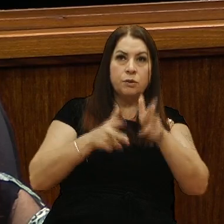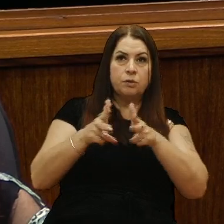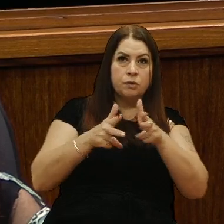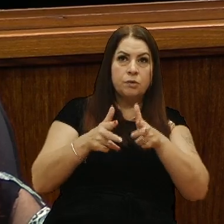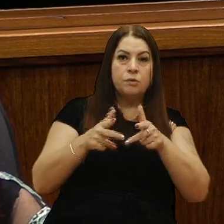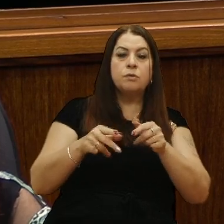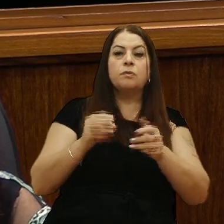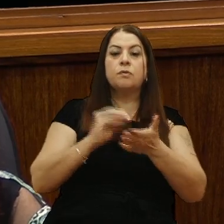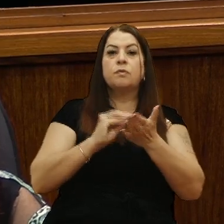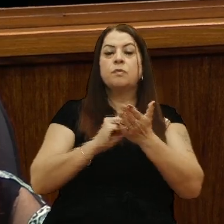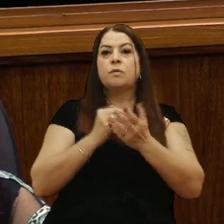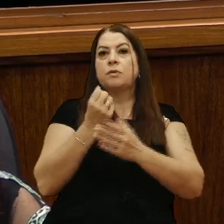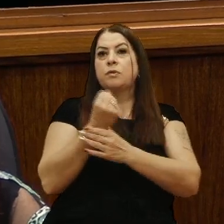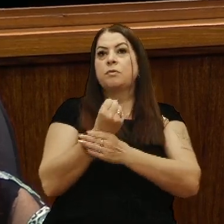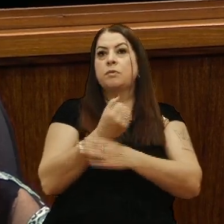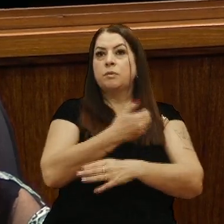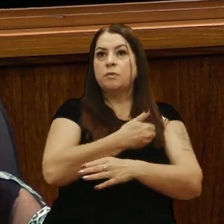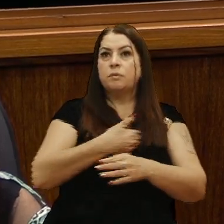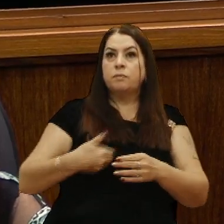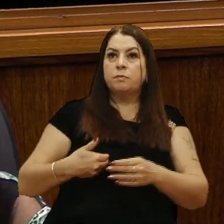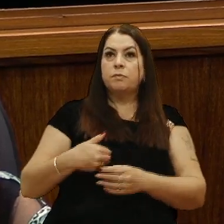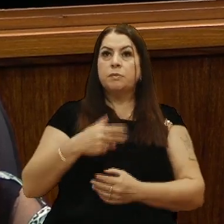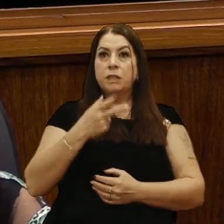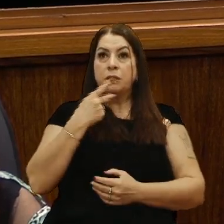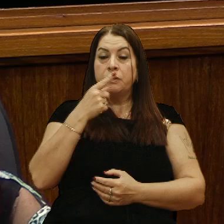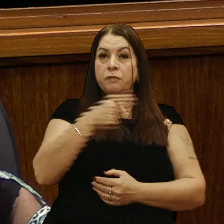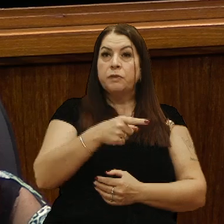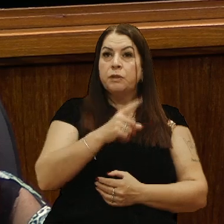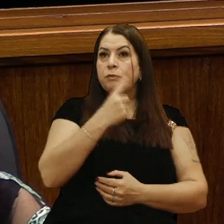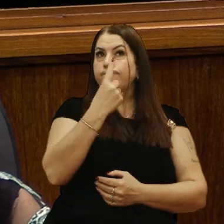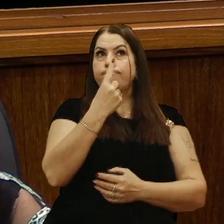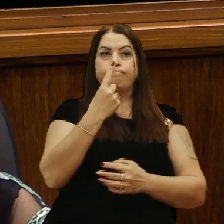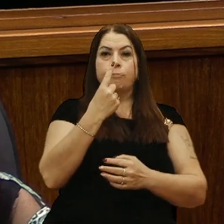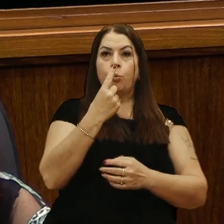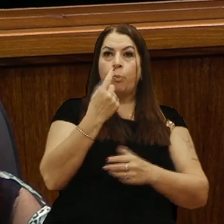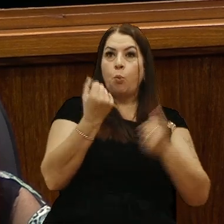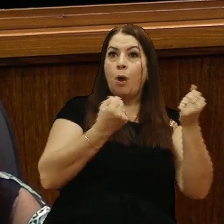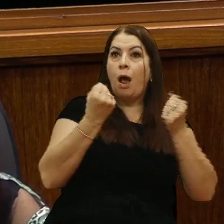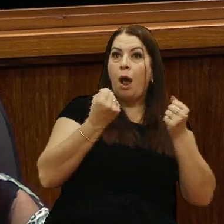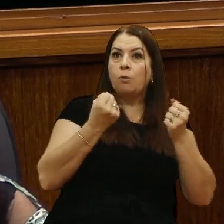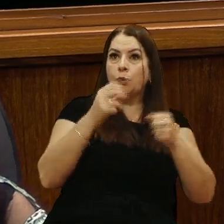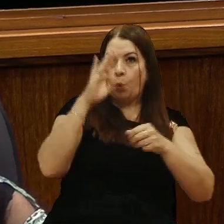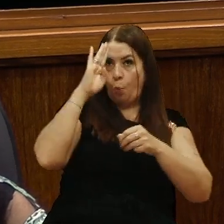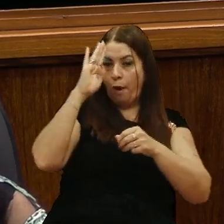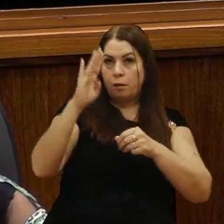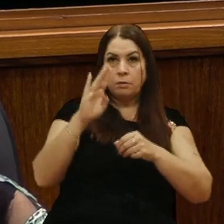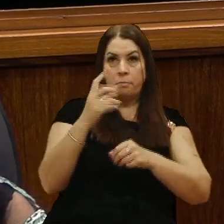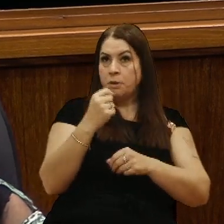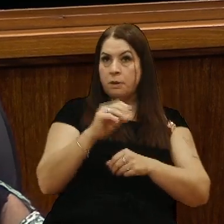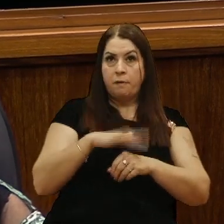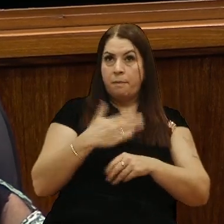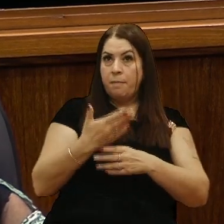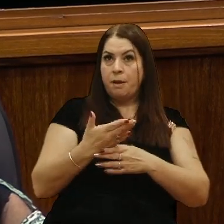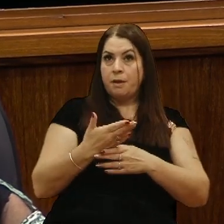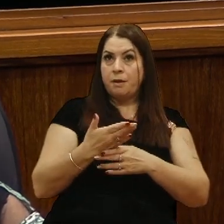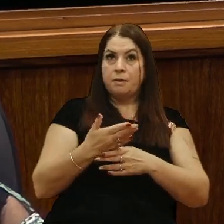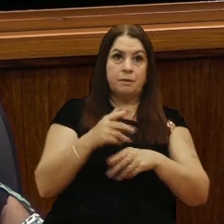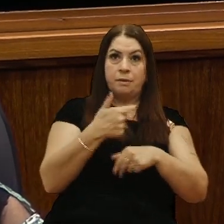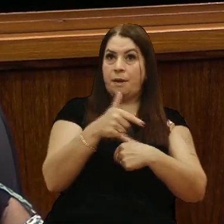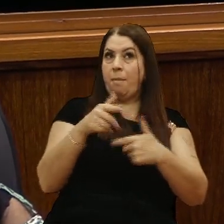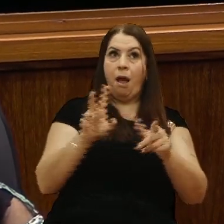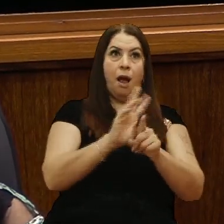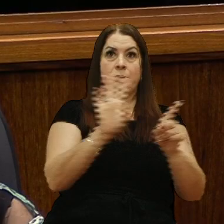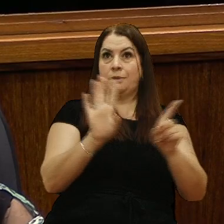falta de segurança pública. Eu digo que se tivesse uma viatura da guarda lá, não precisava que eles atuassem,